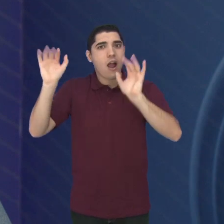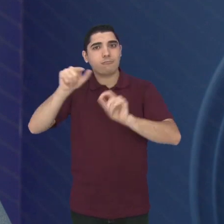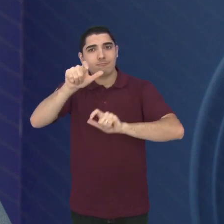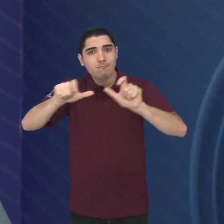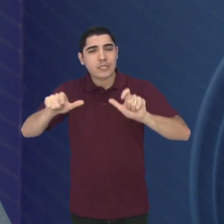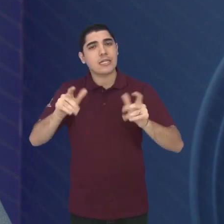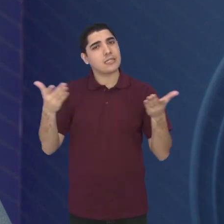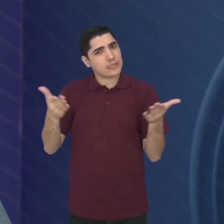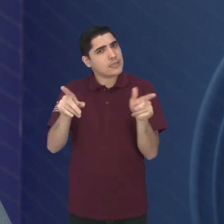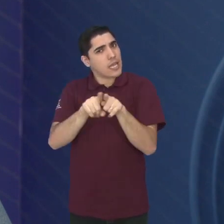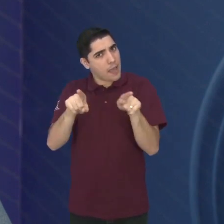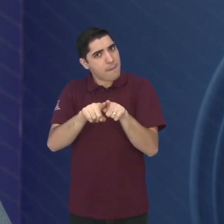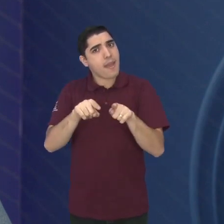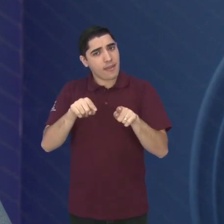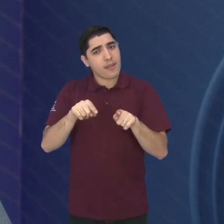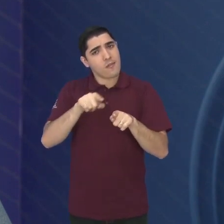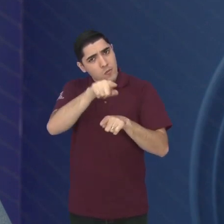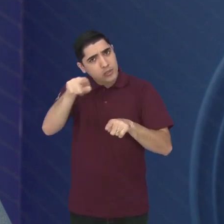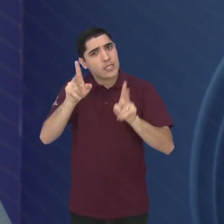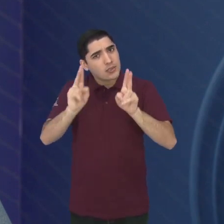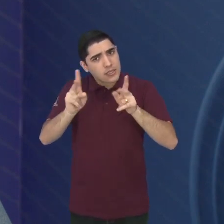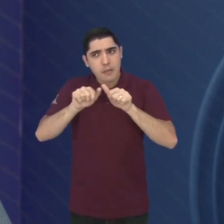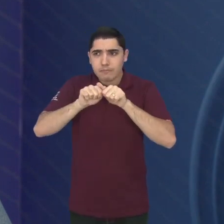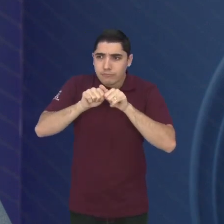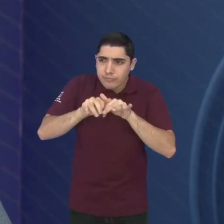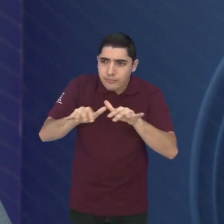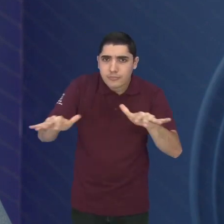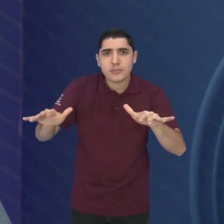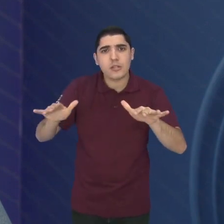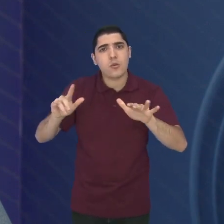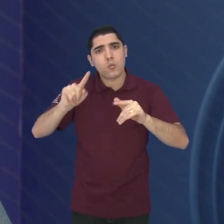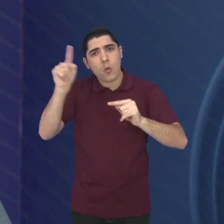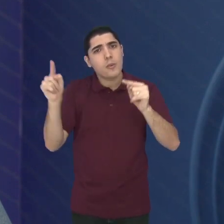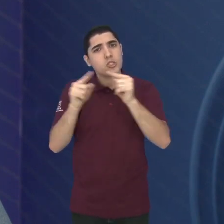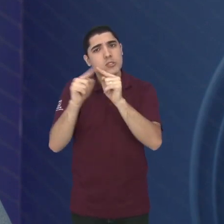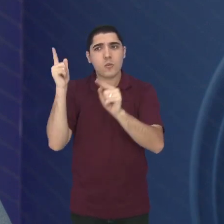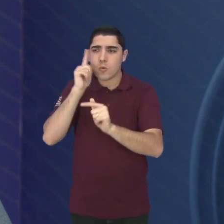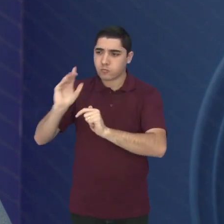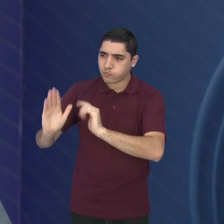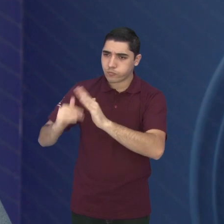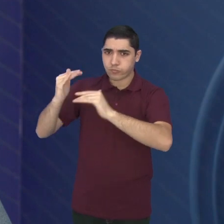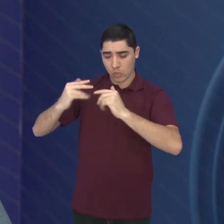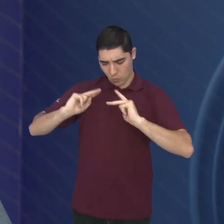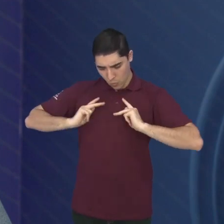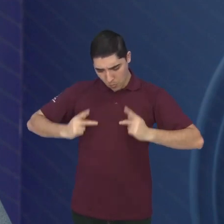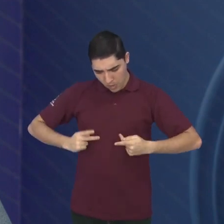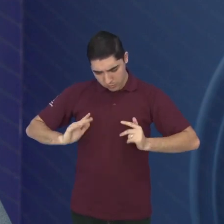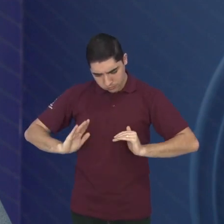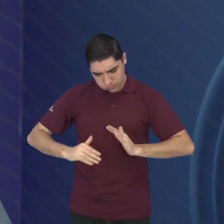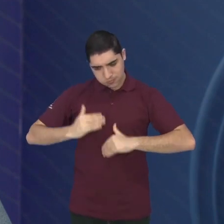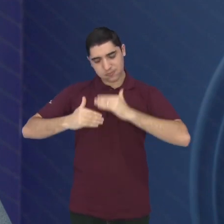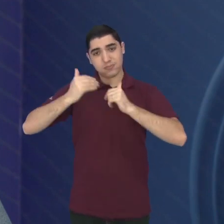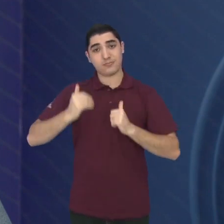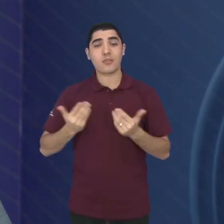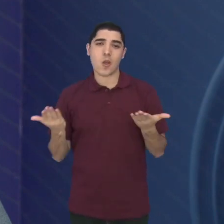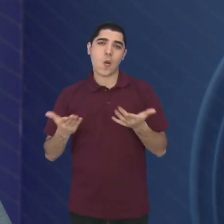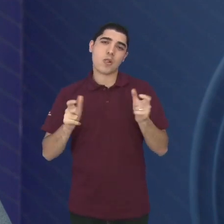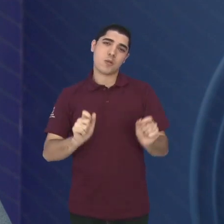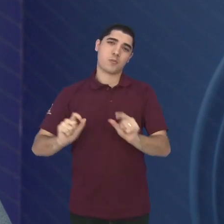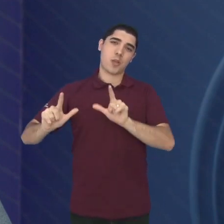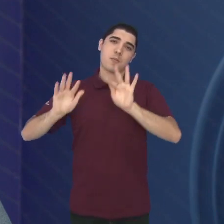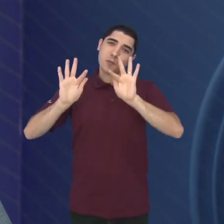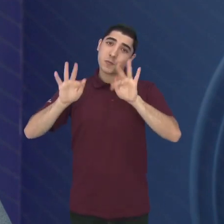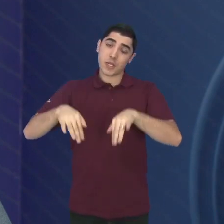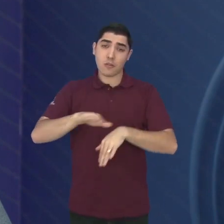vocês, que vocês repassem também, sempre pensando em evoluir também como pessoas. É isso, o Diálogos da Cidade de hoje fica por